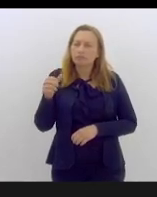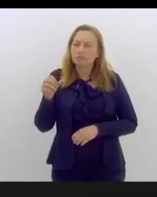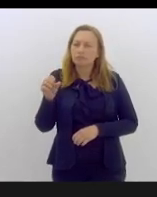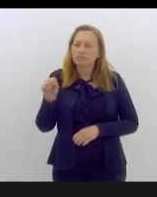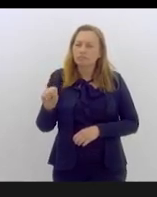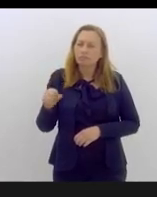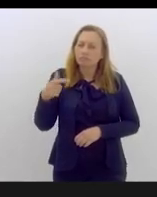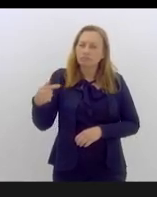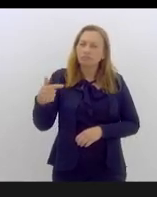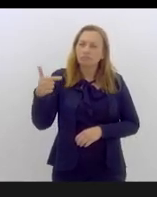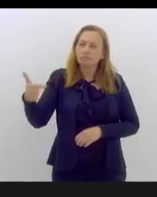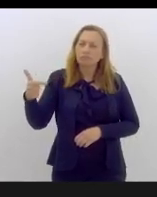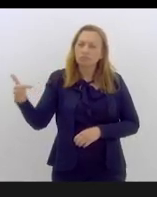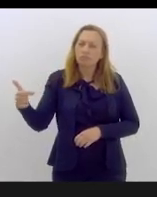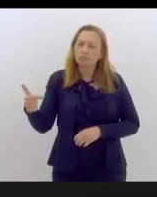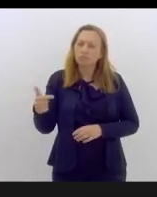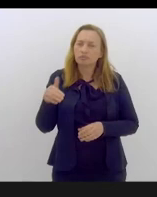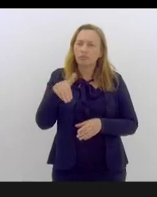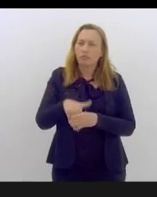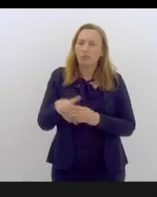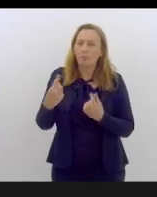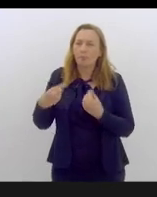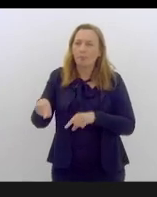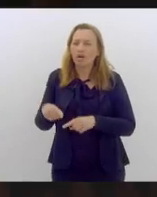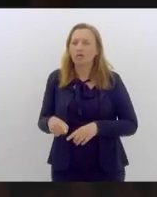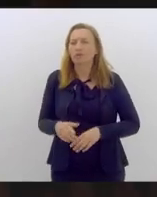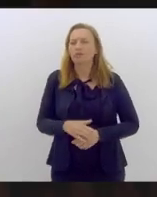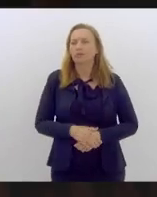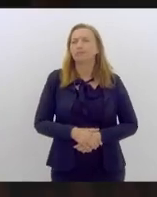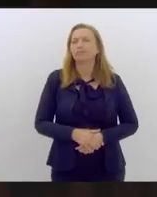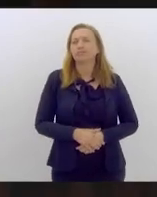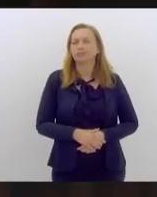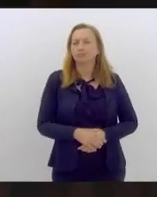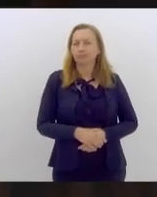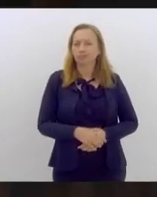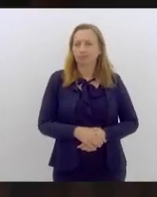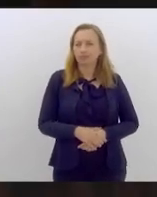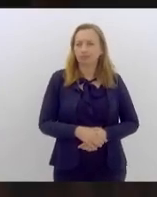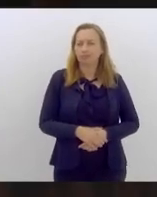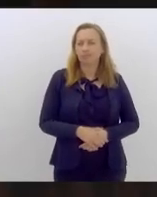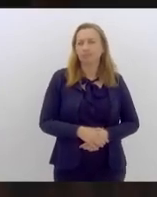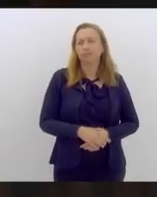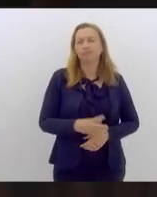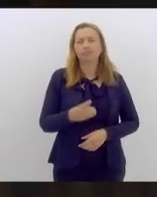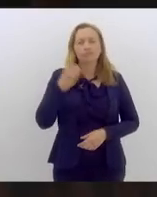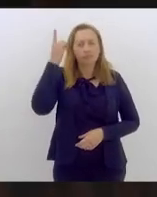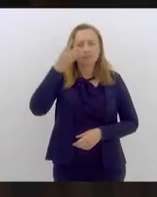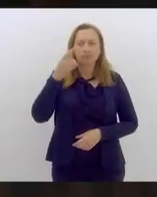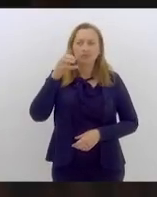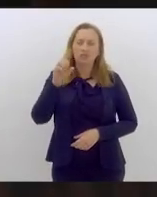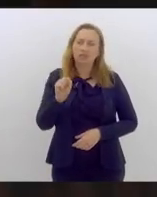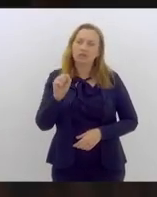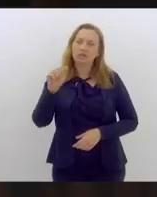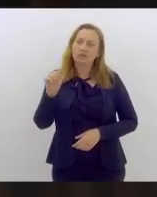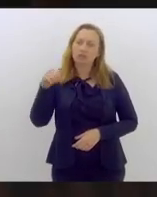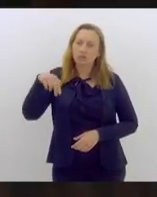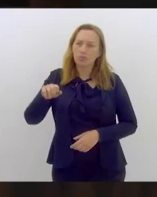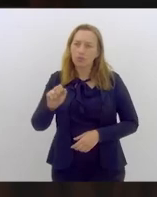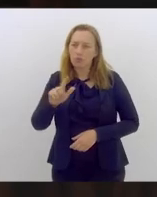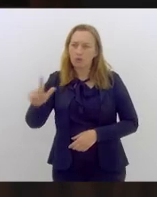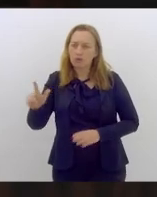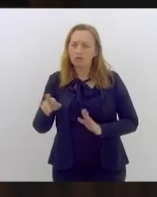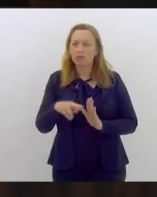1087-22, abstenção, por favor. Para consignar a abstenção do deputado Samuel Malafaia no projeto de